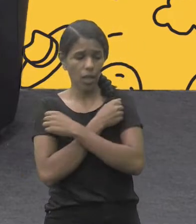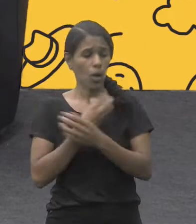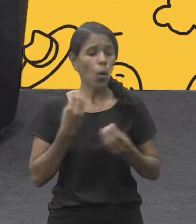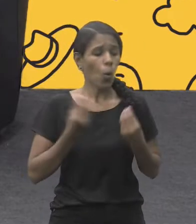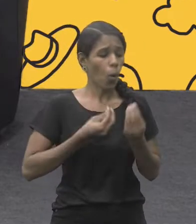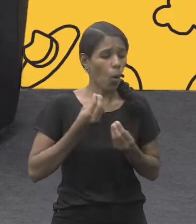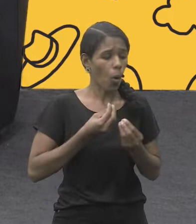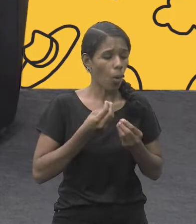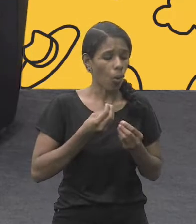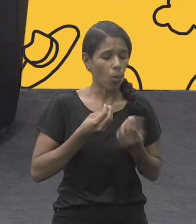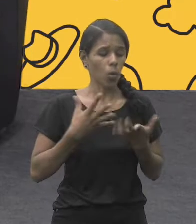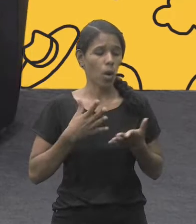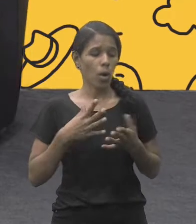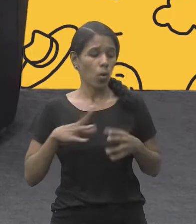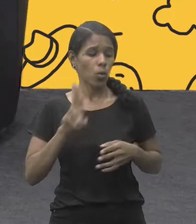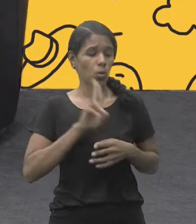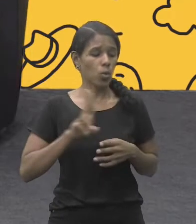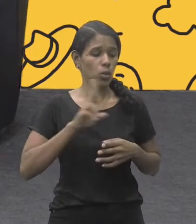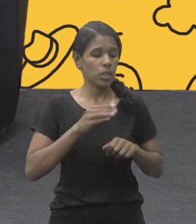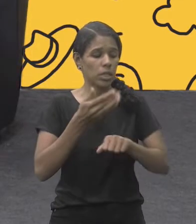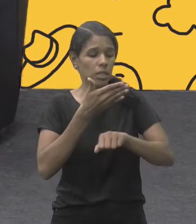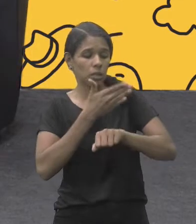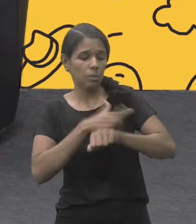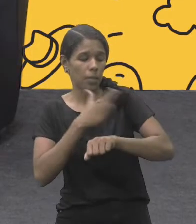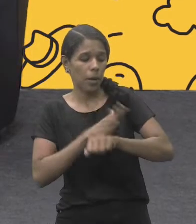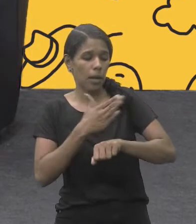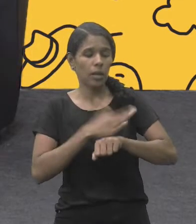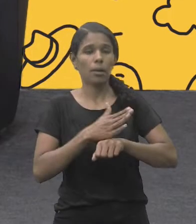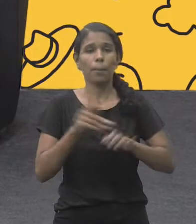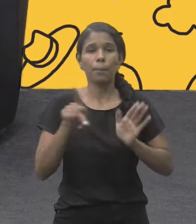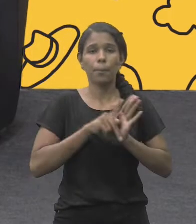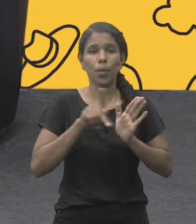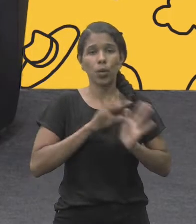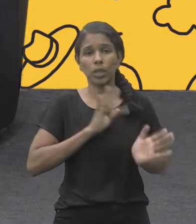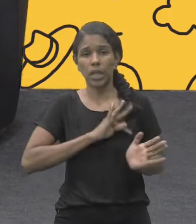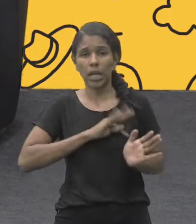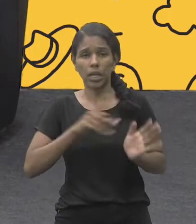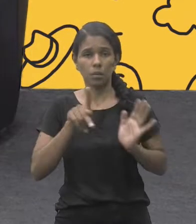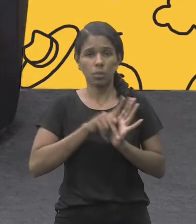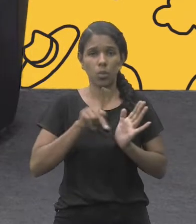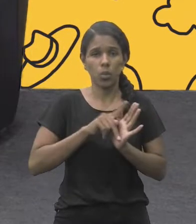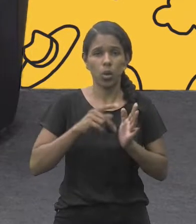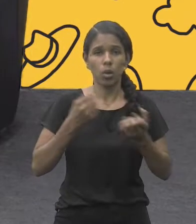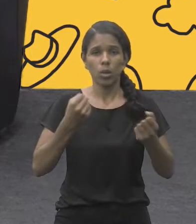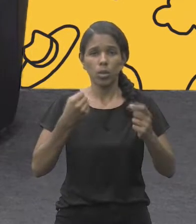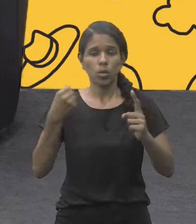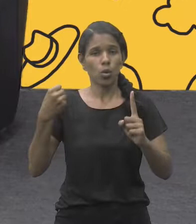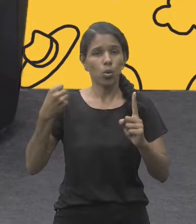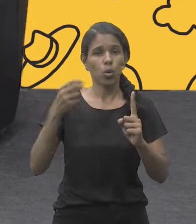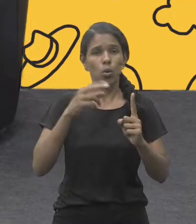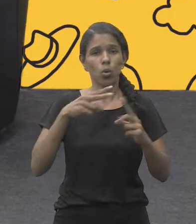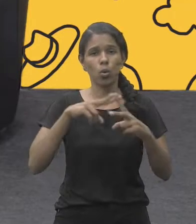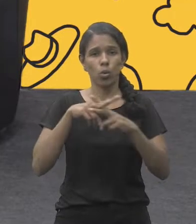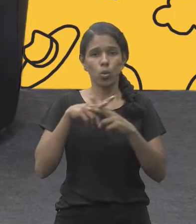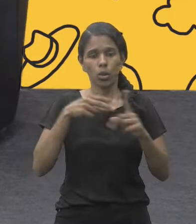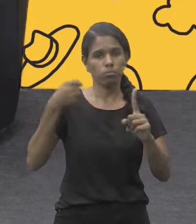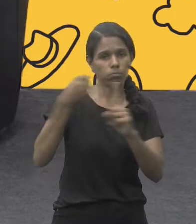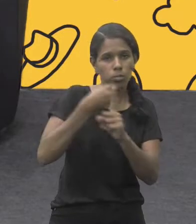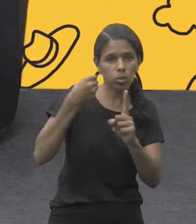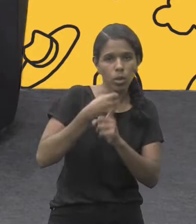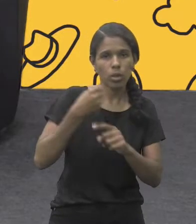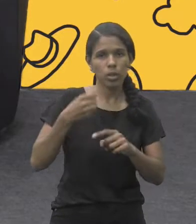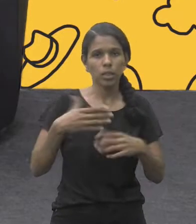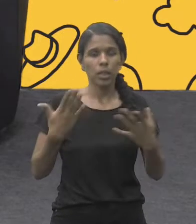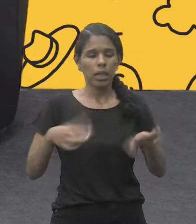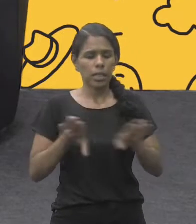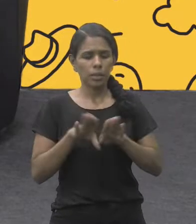essa parte de chute, né, de membros inferiores. Você vai aprender no Muay Thai. E o